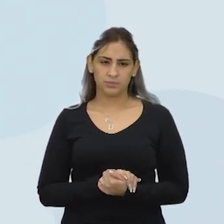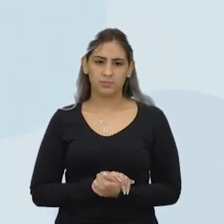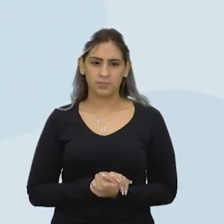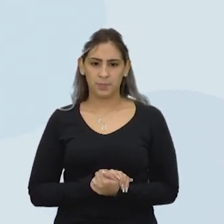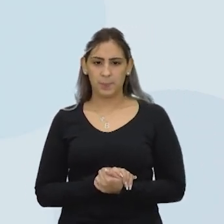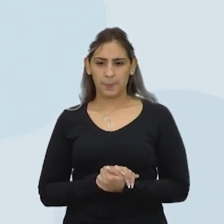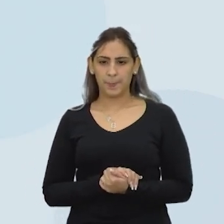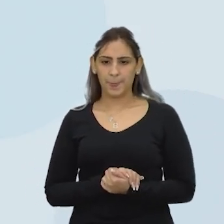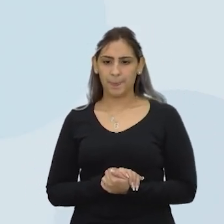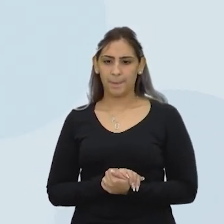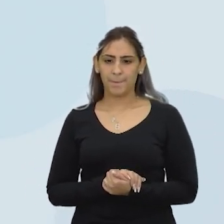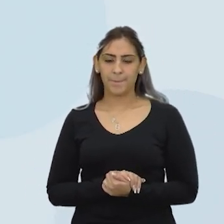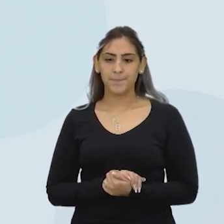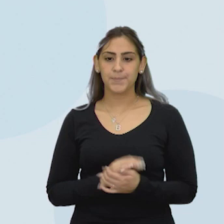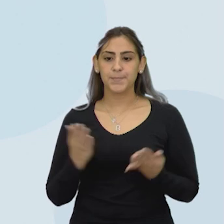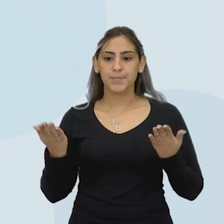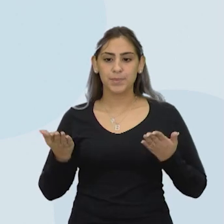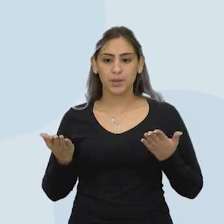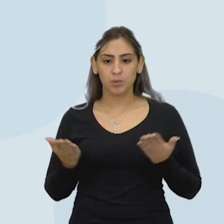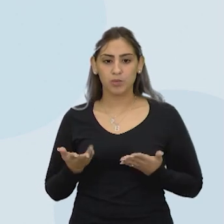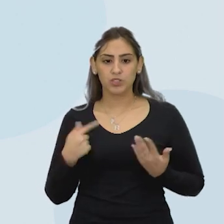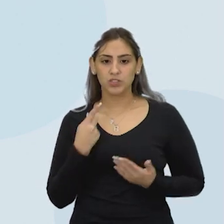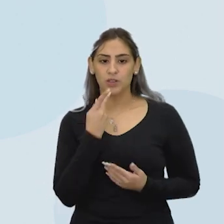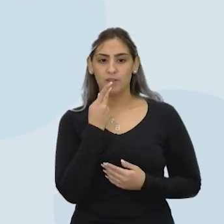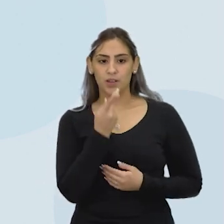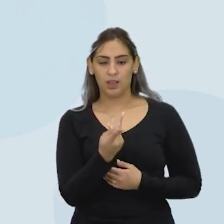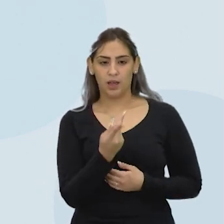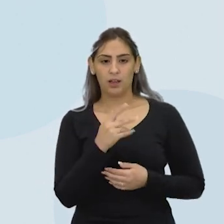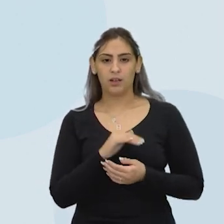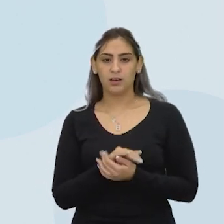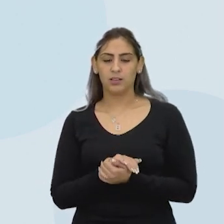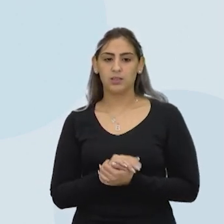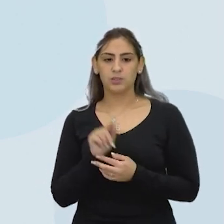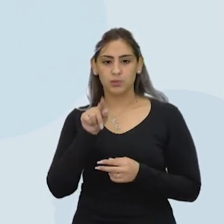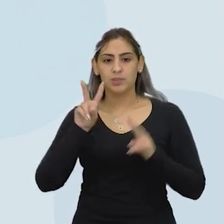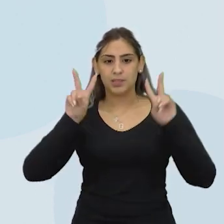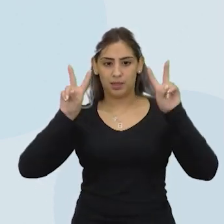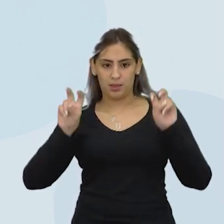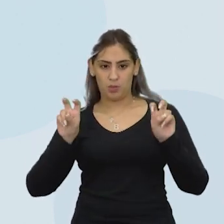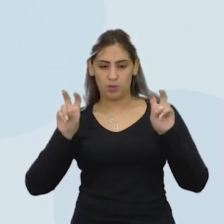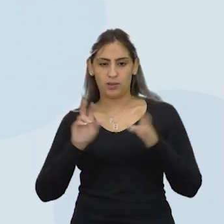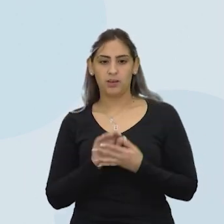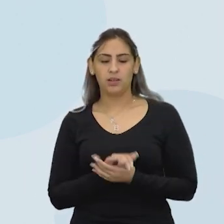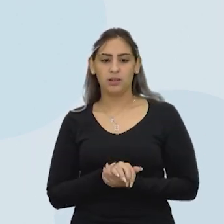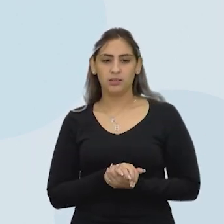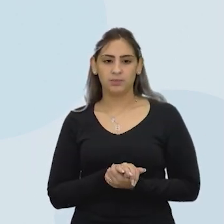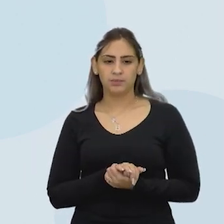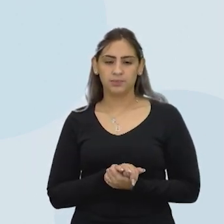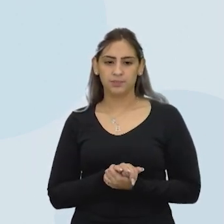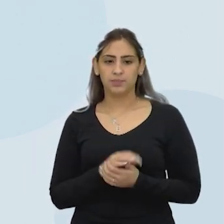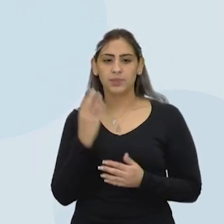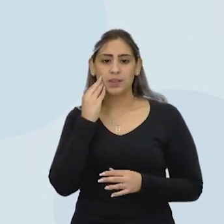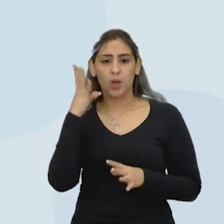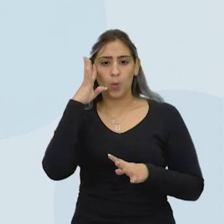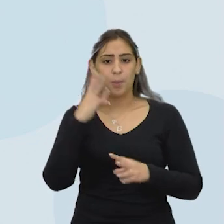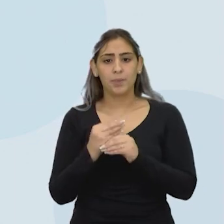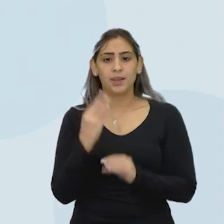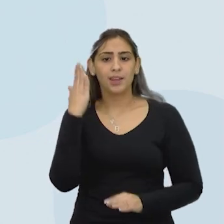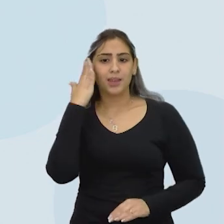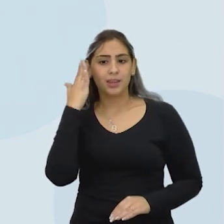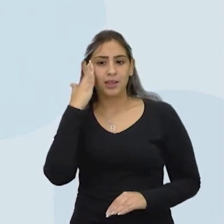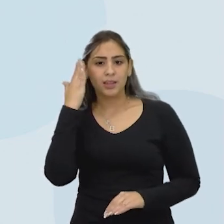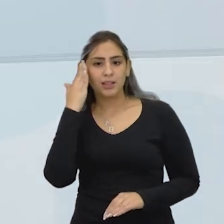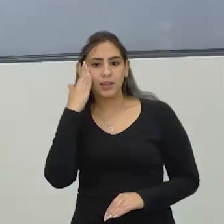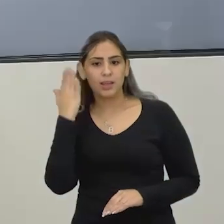da nossa aula. Então, hoje a gente vai falar sobre essa teoria e justamente tentar compreender, entender quais são